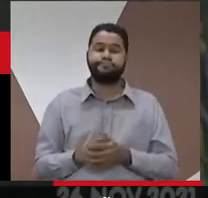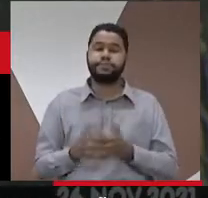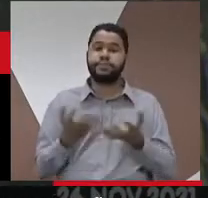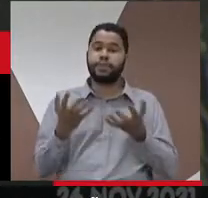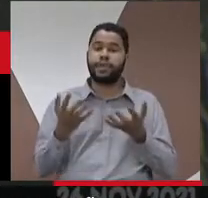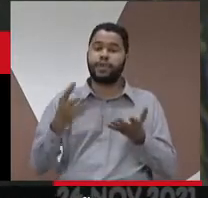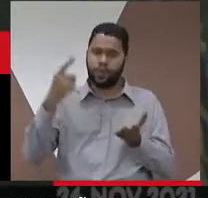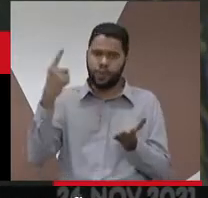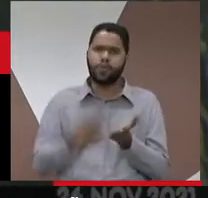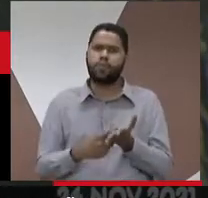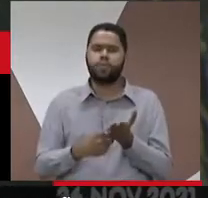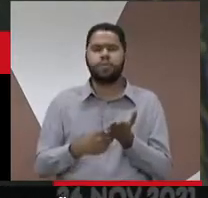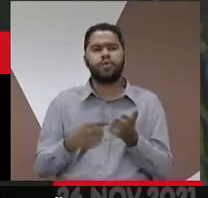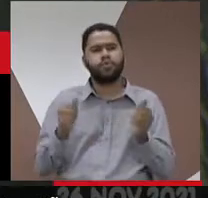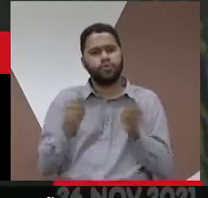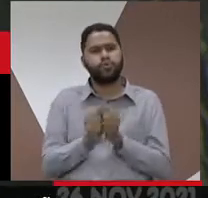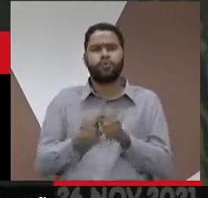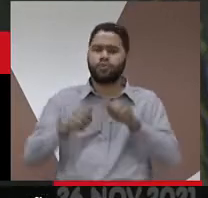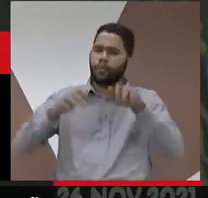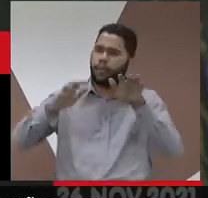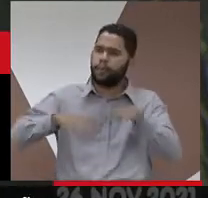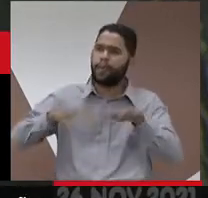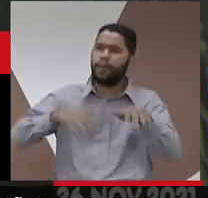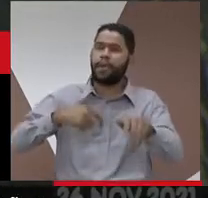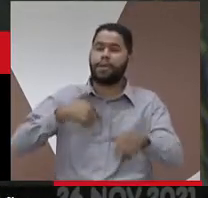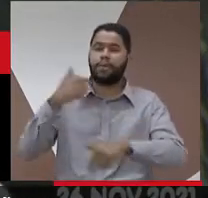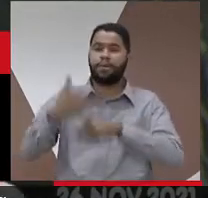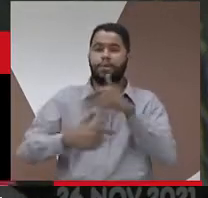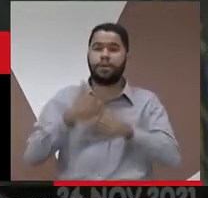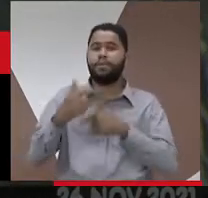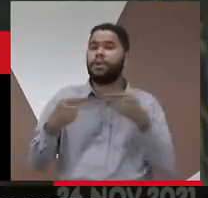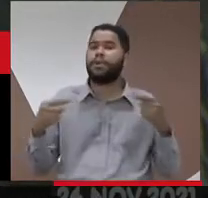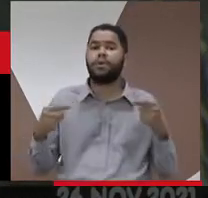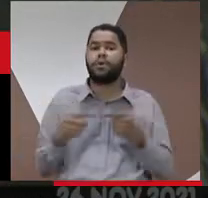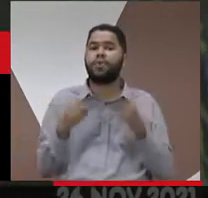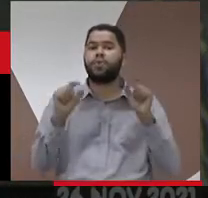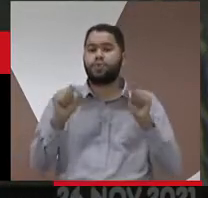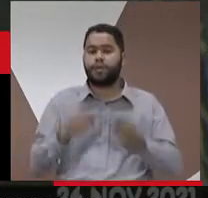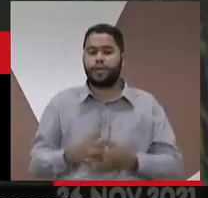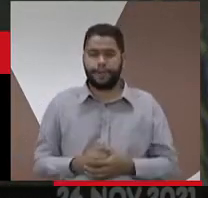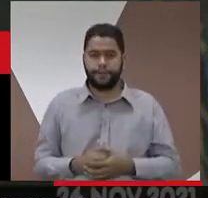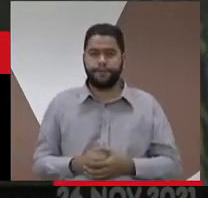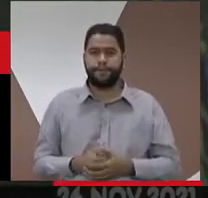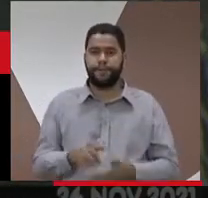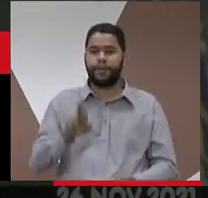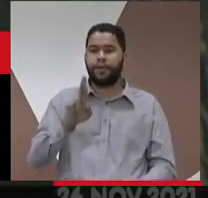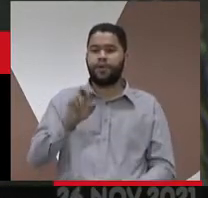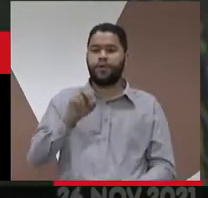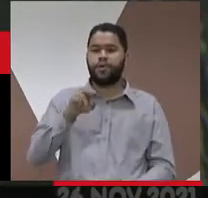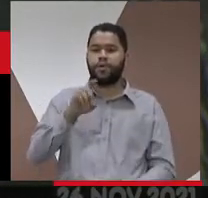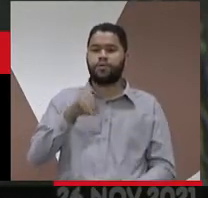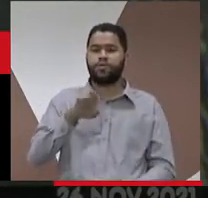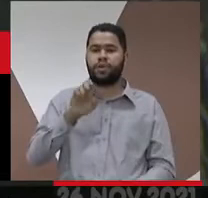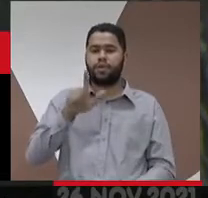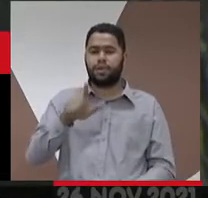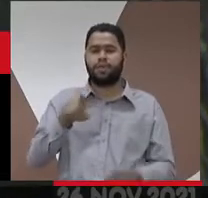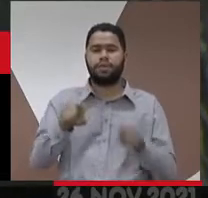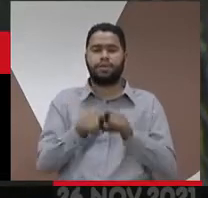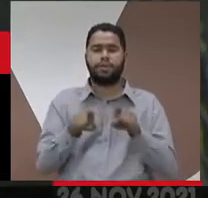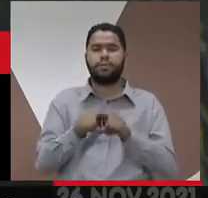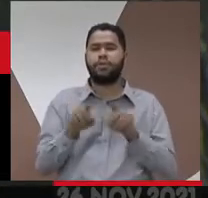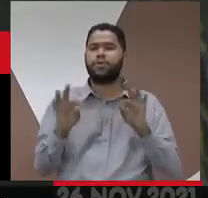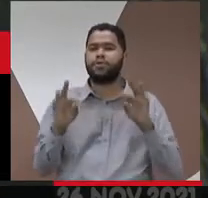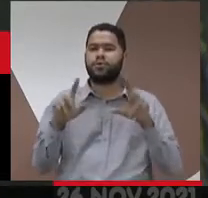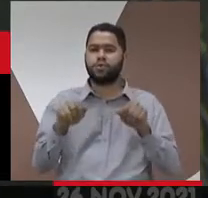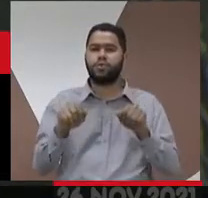um compromisso com os movimentos. Eu faço o trabalho em relação ao rodoanel e às discussões em relação a tudo